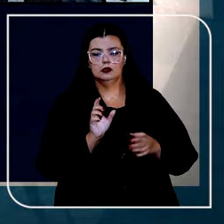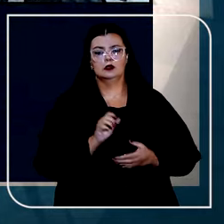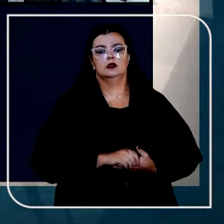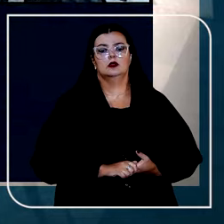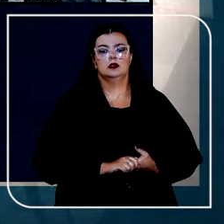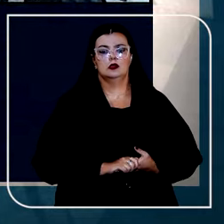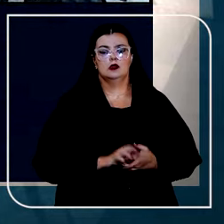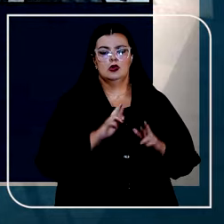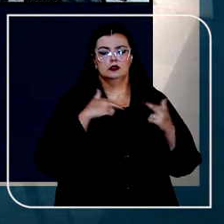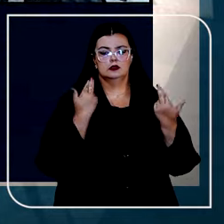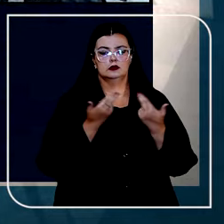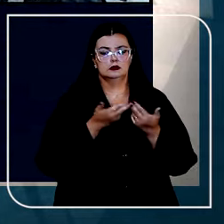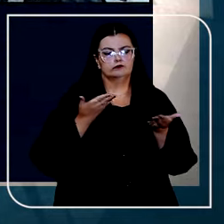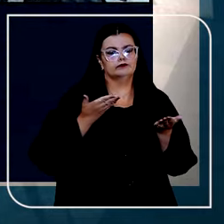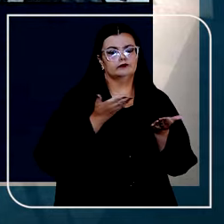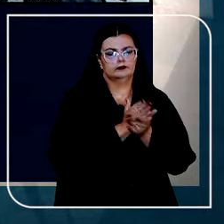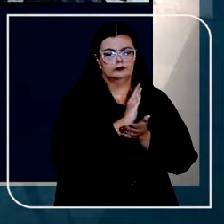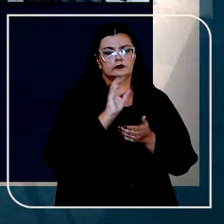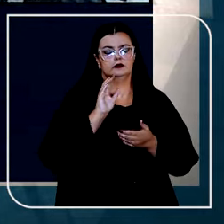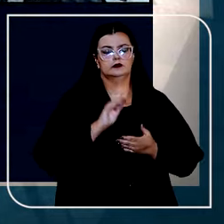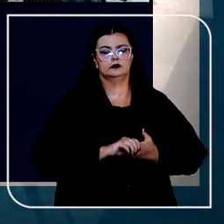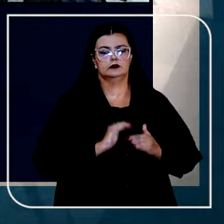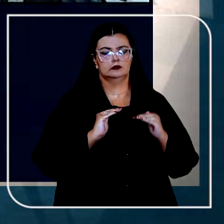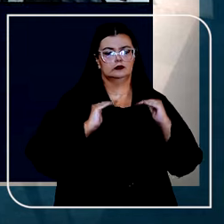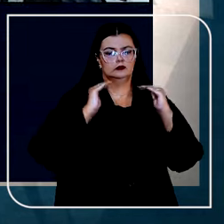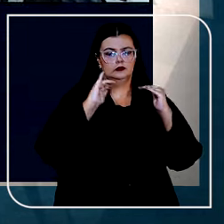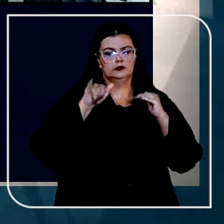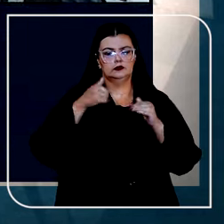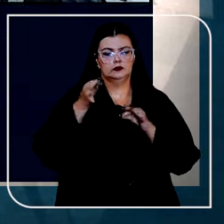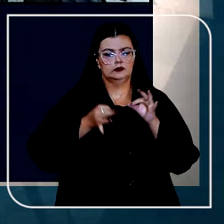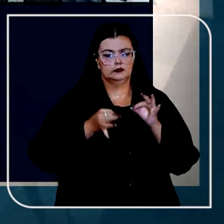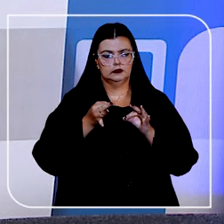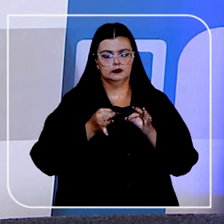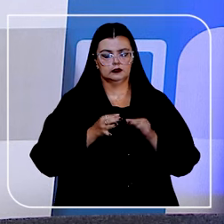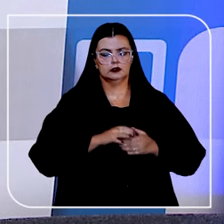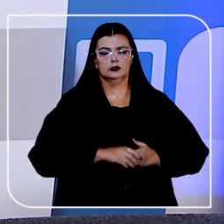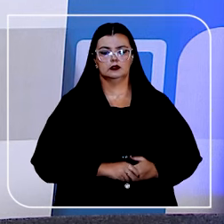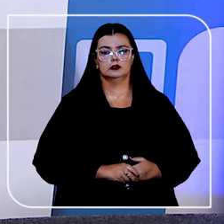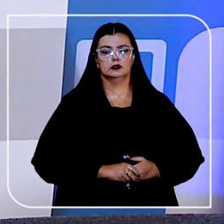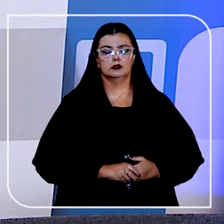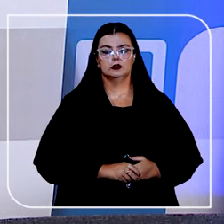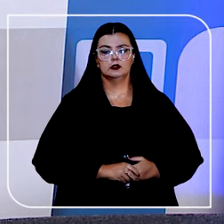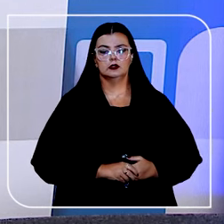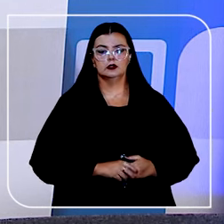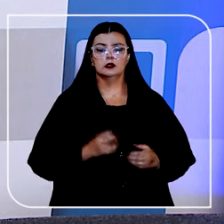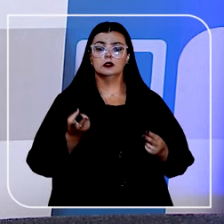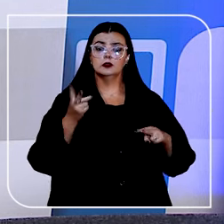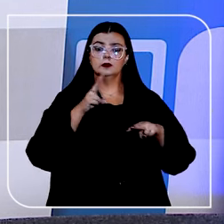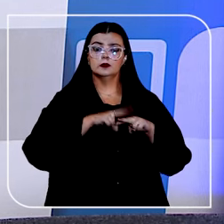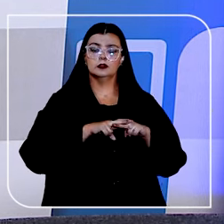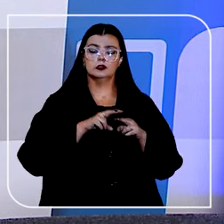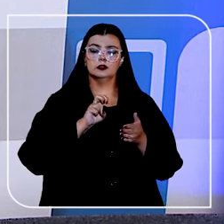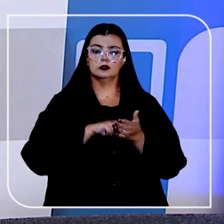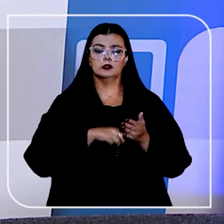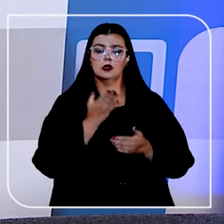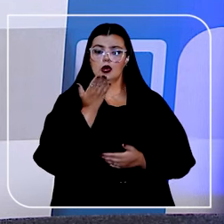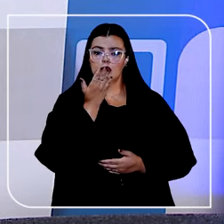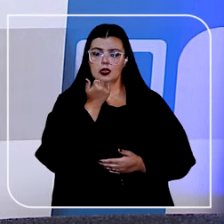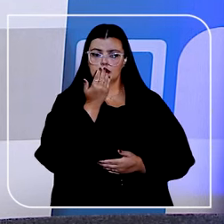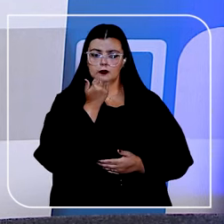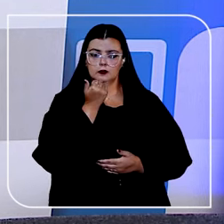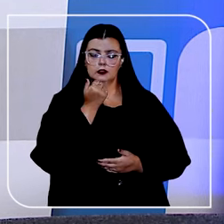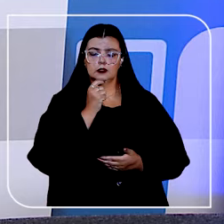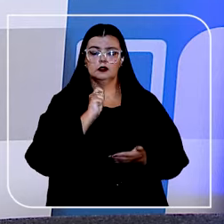Assembleia alcancem a esfera jurídica de terceiros ao ordenar a prisão do devedor de pensão